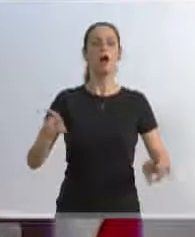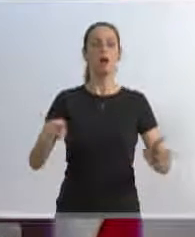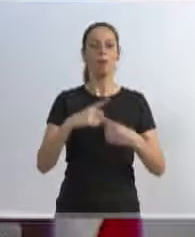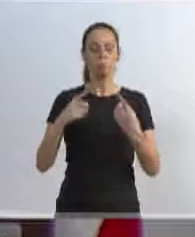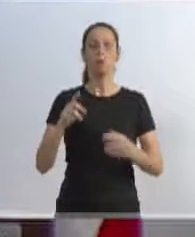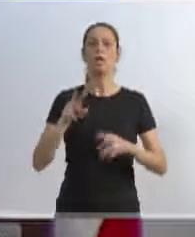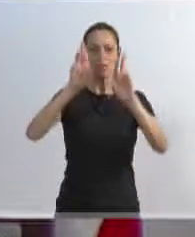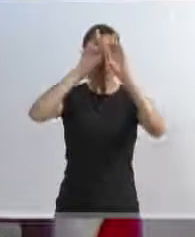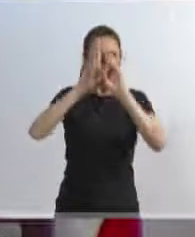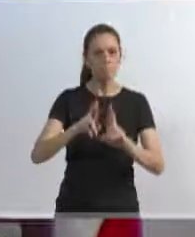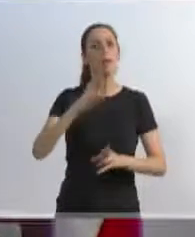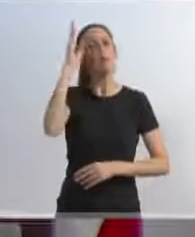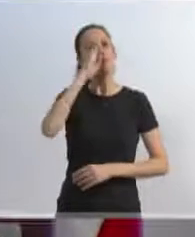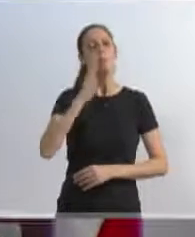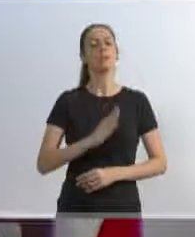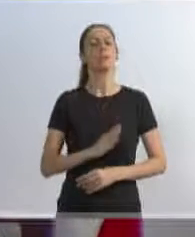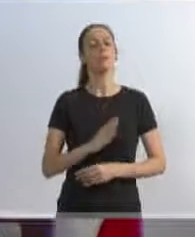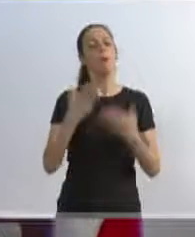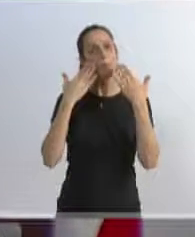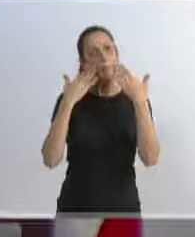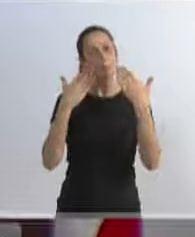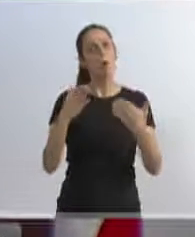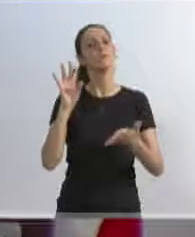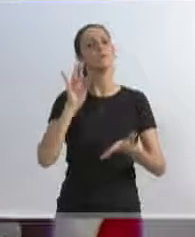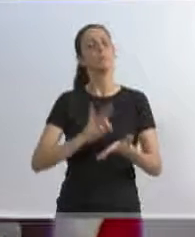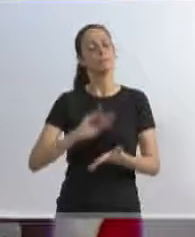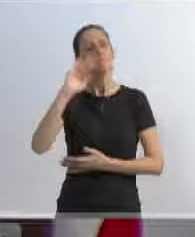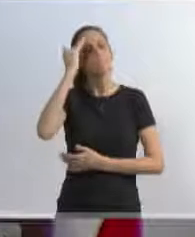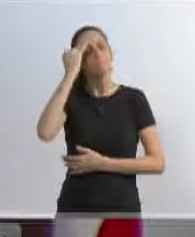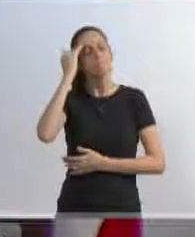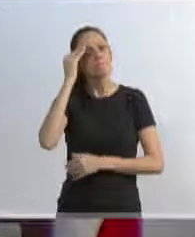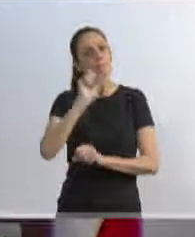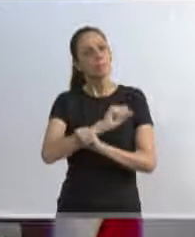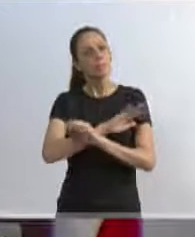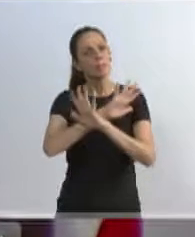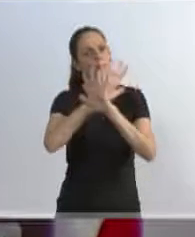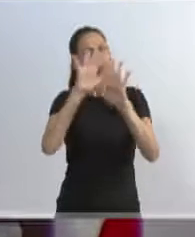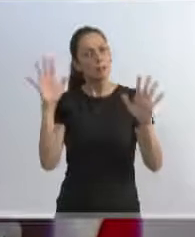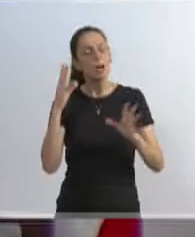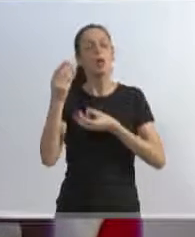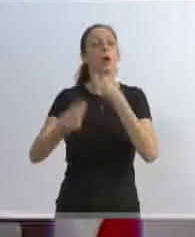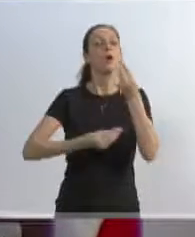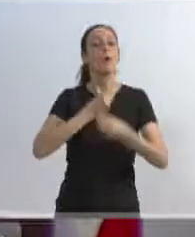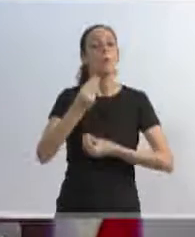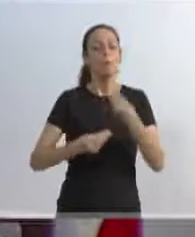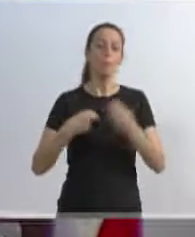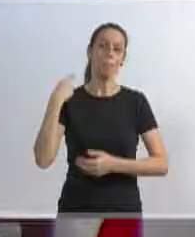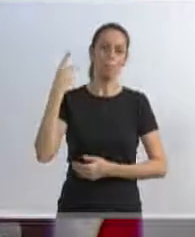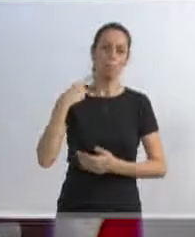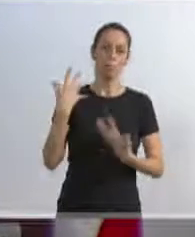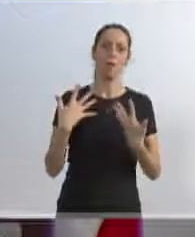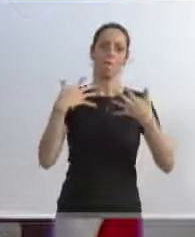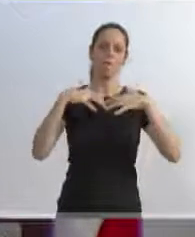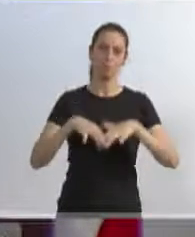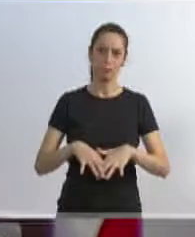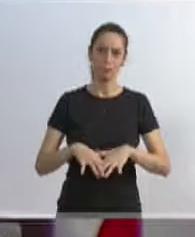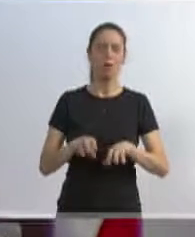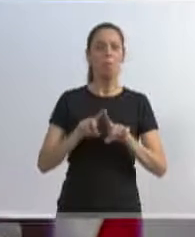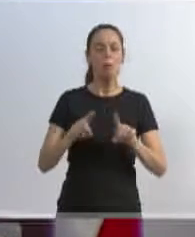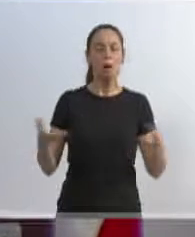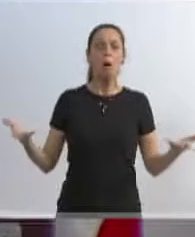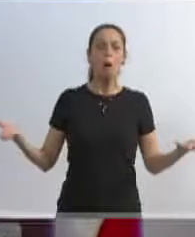patriotismo demonstrando um pouco do entendimento do funcionamento da política hoje